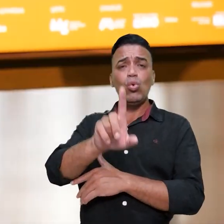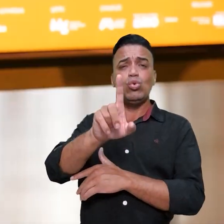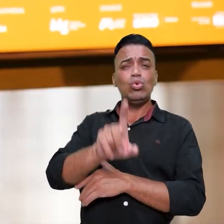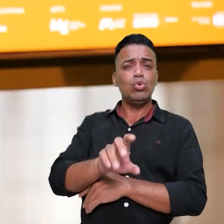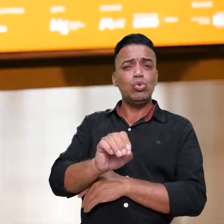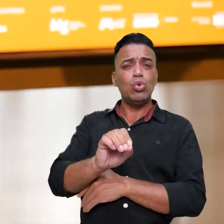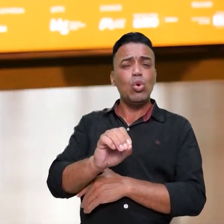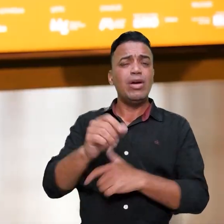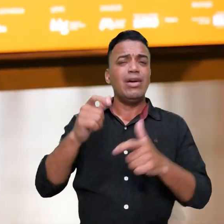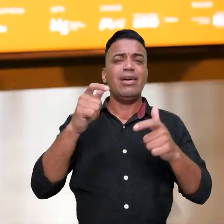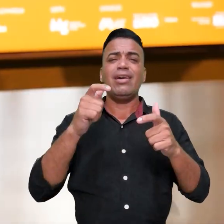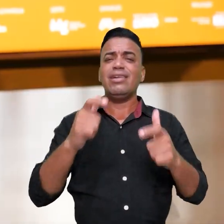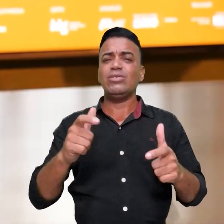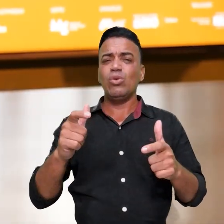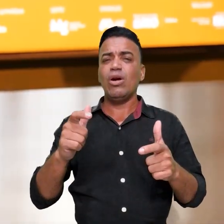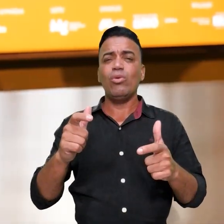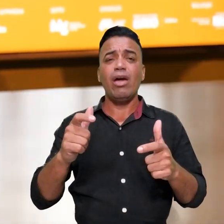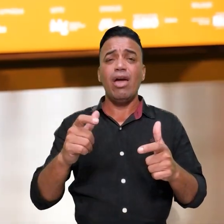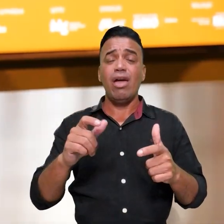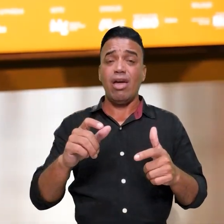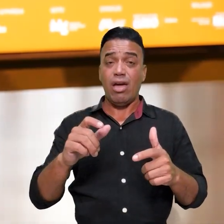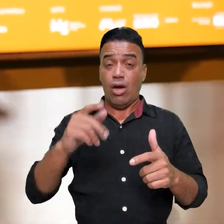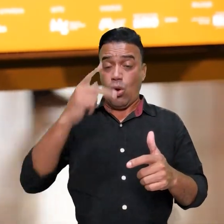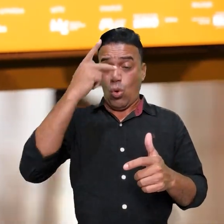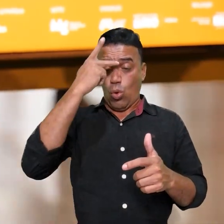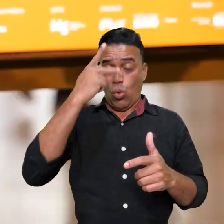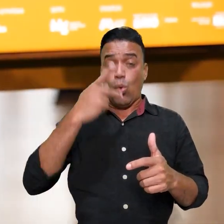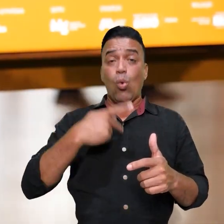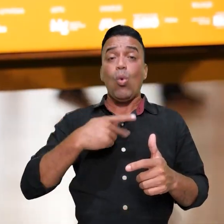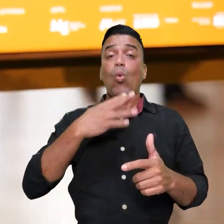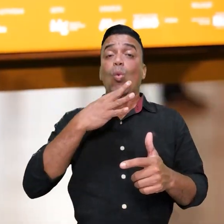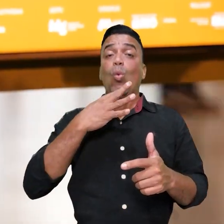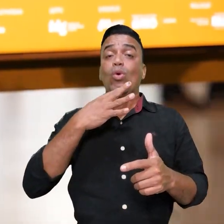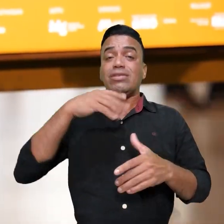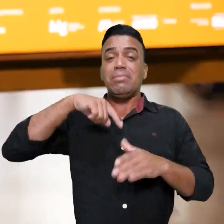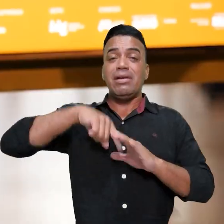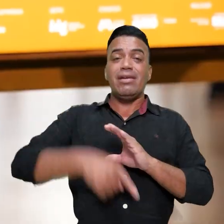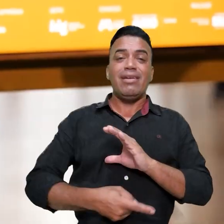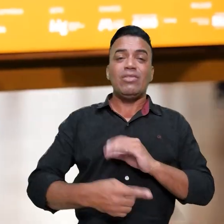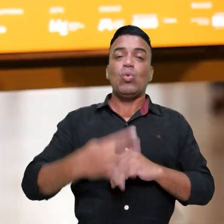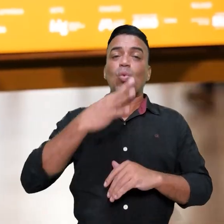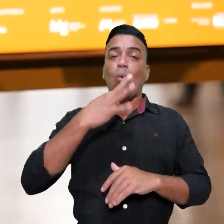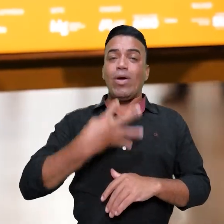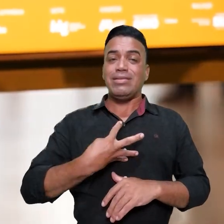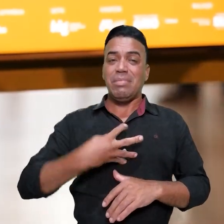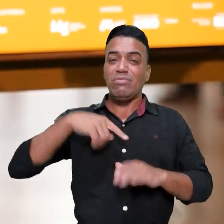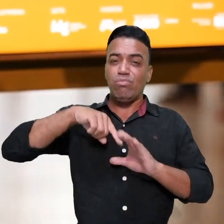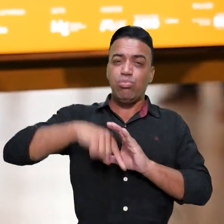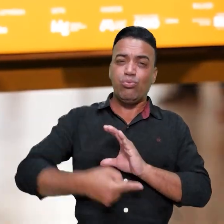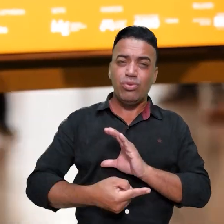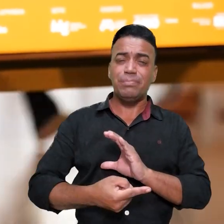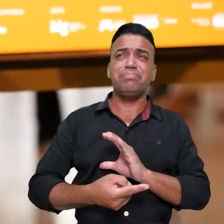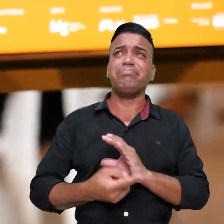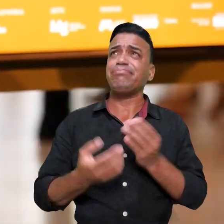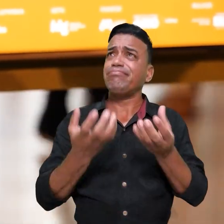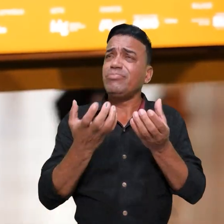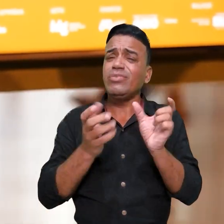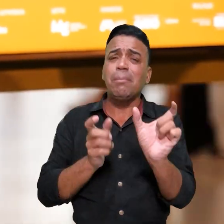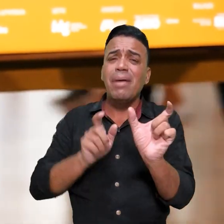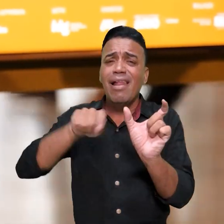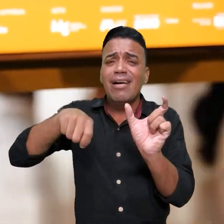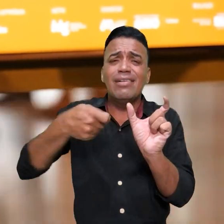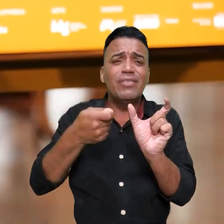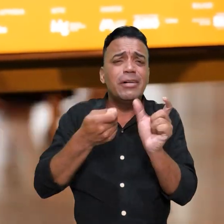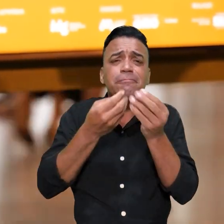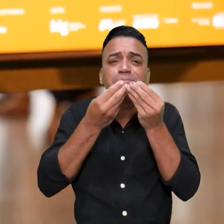lugar etéreo, que é o do autoconhecimento. Ou seja, dizer eu quero saborear a palavra,